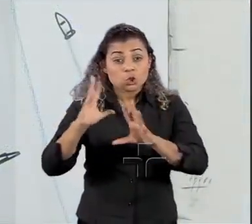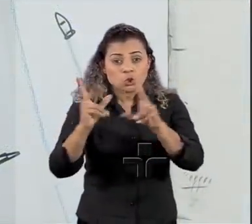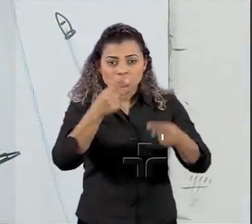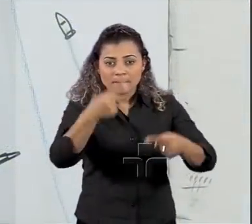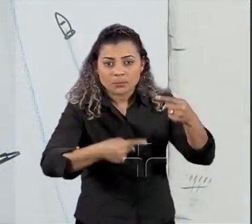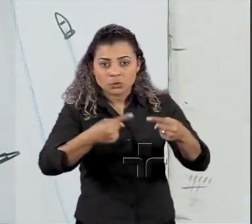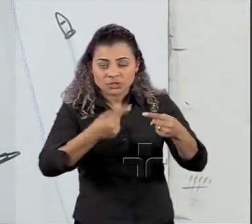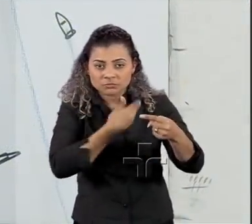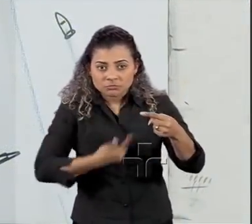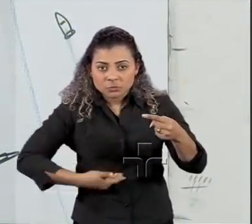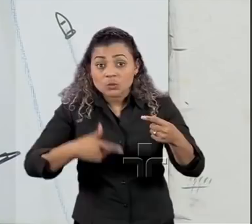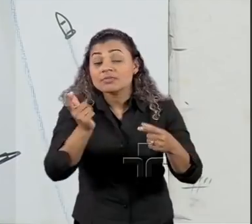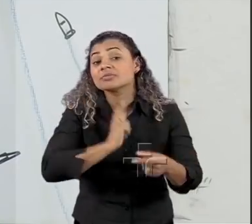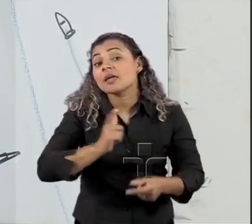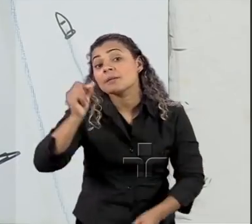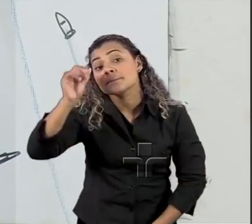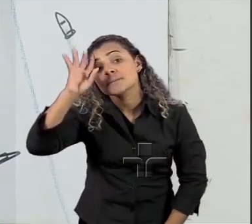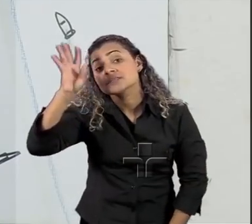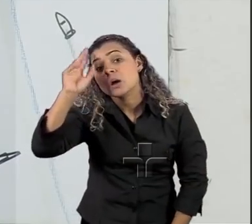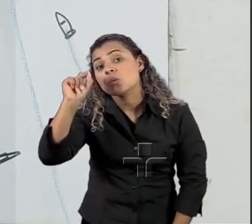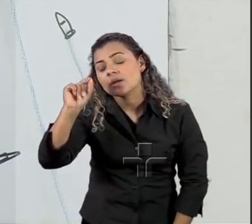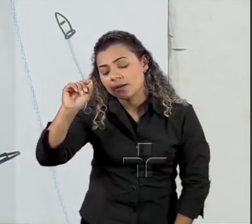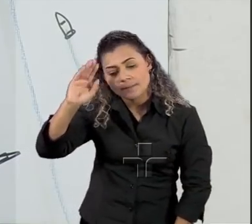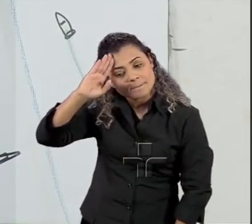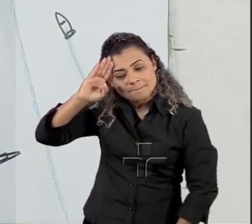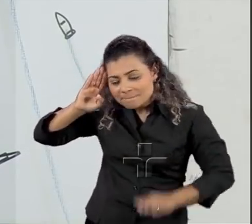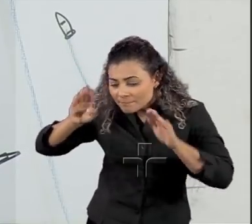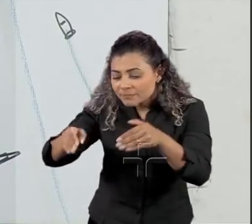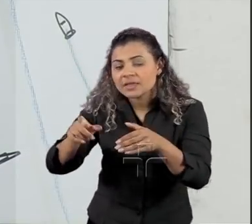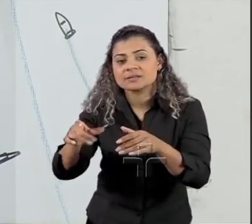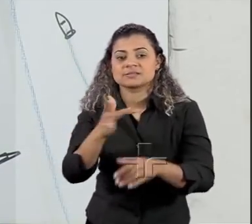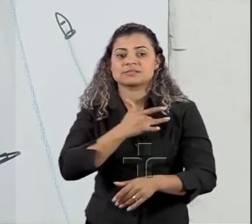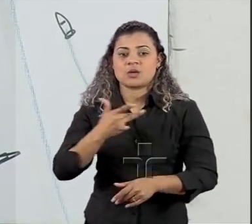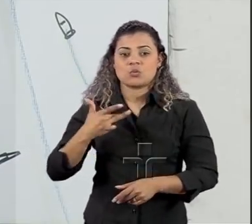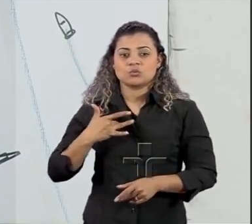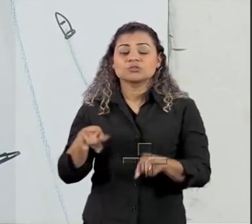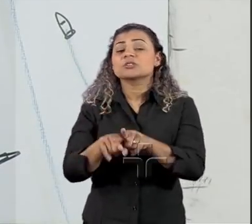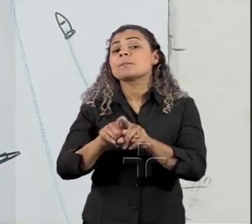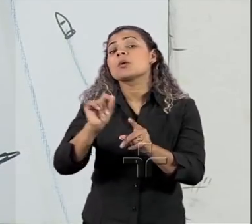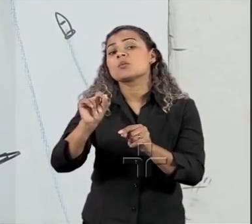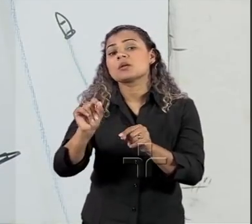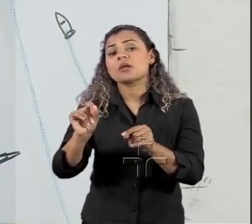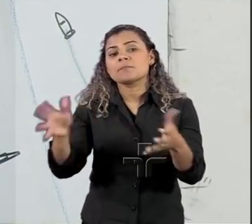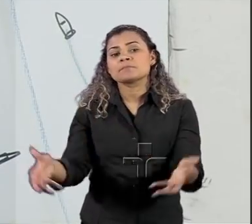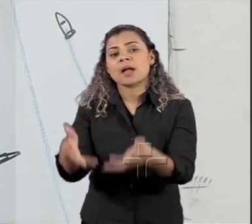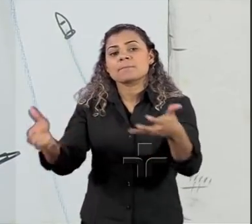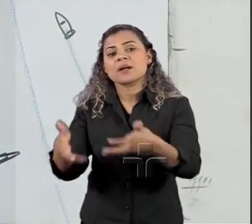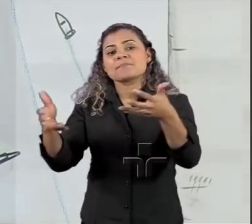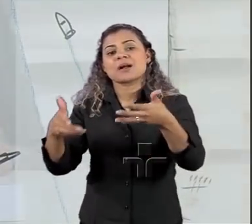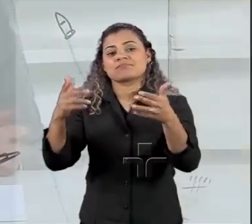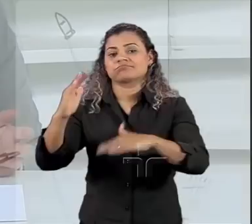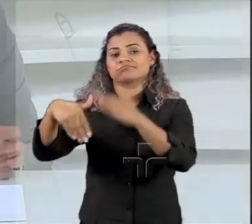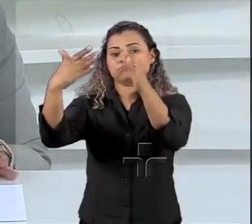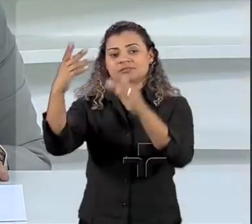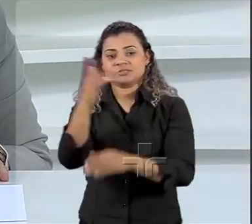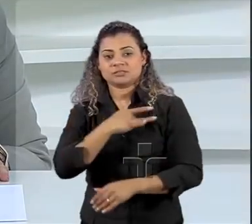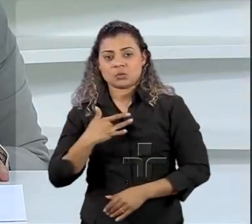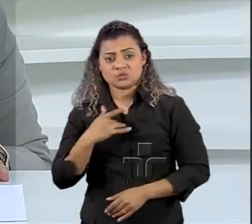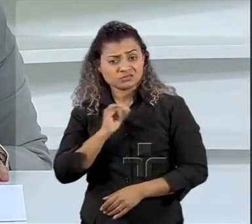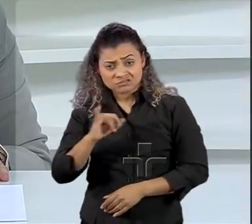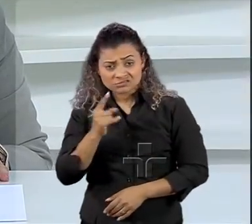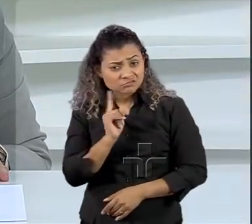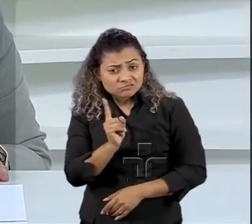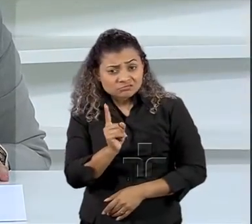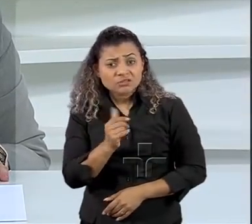precisam pensar na saúde, precisam ter componentes que promovam a saúde da população. Senão a gente continua